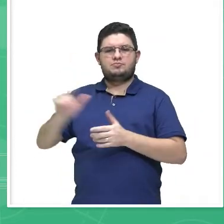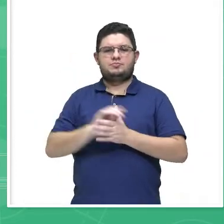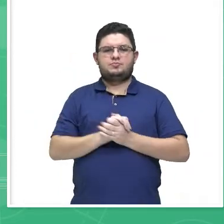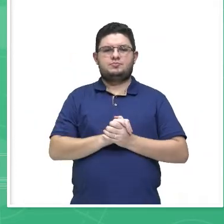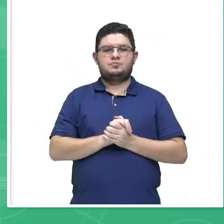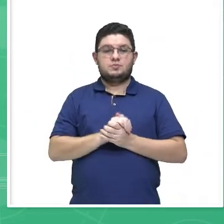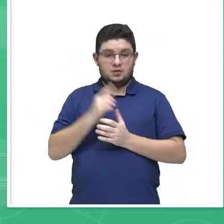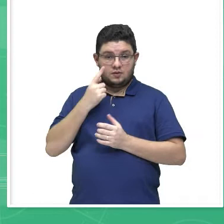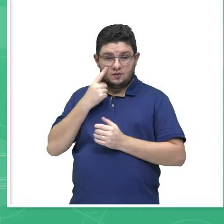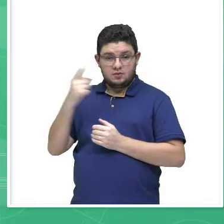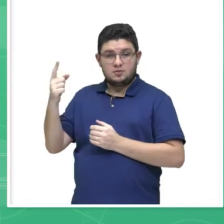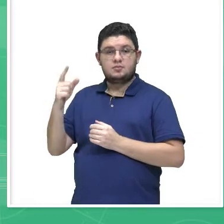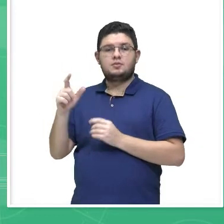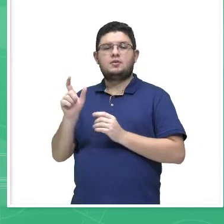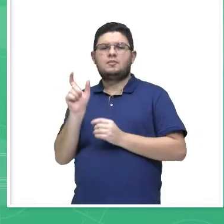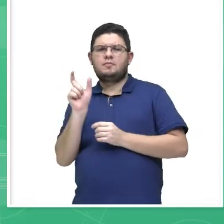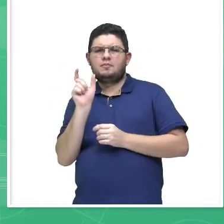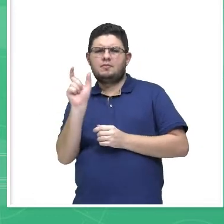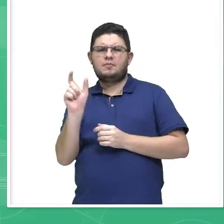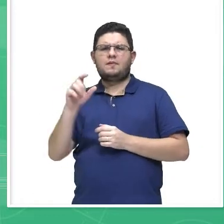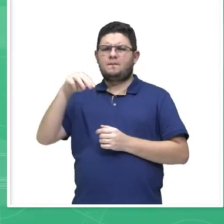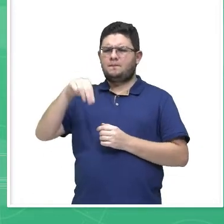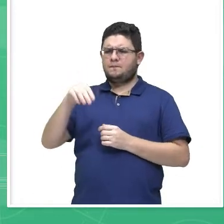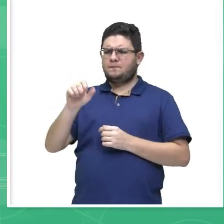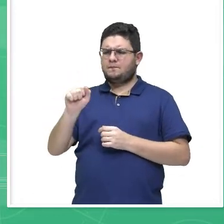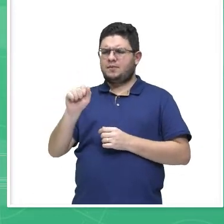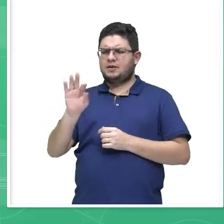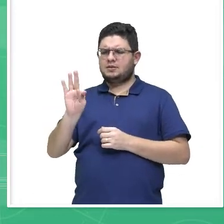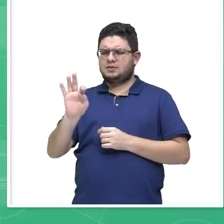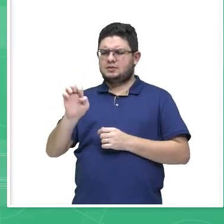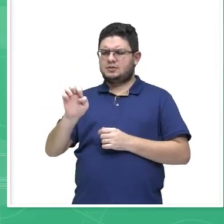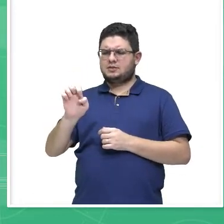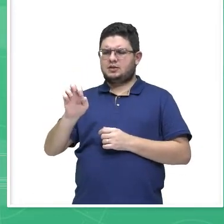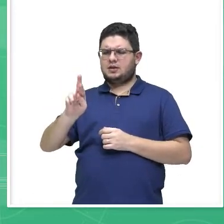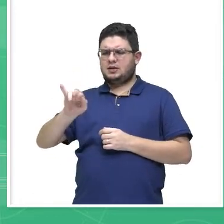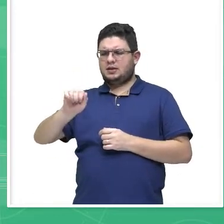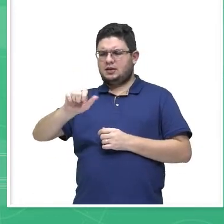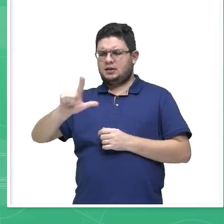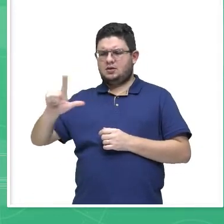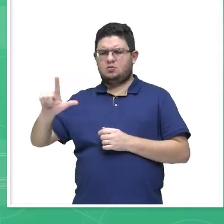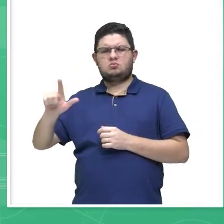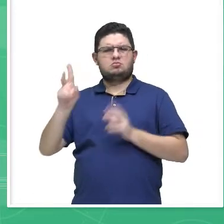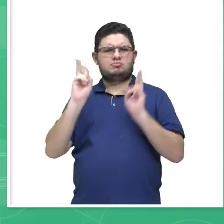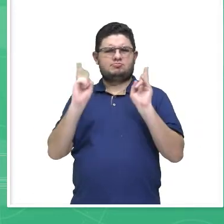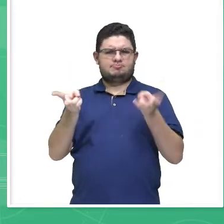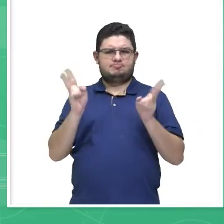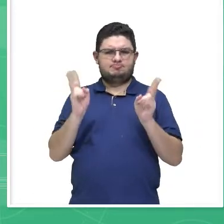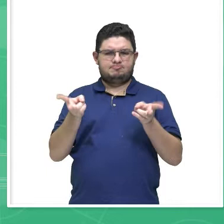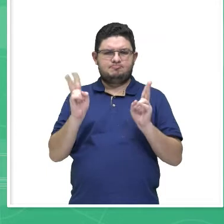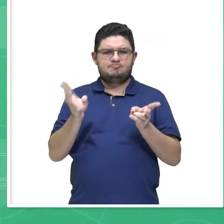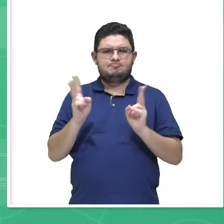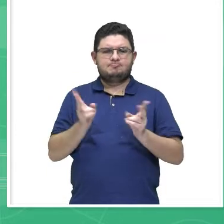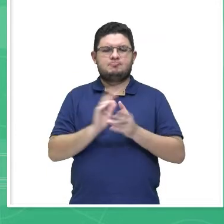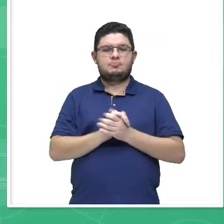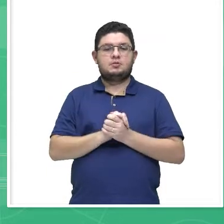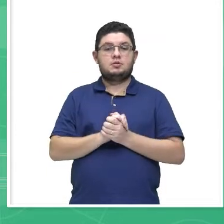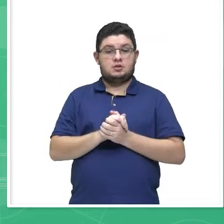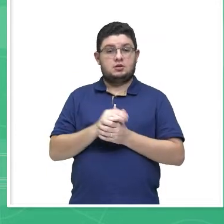materiais, ela está sempre presente. Isso quer dizer que diferentes